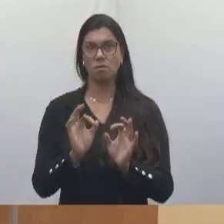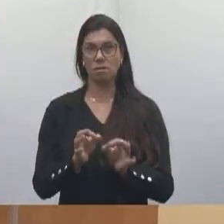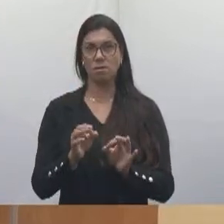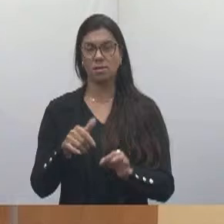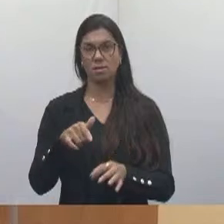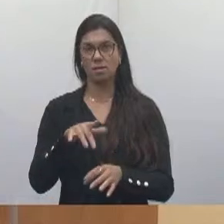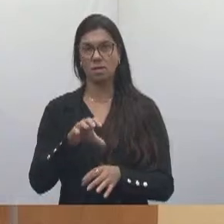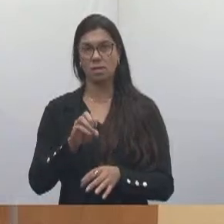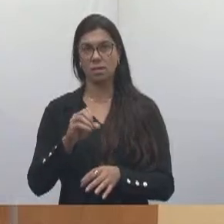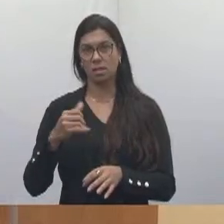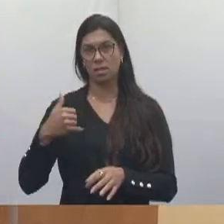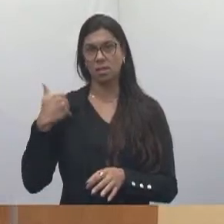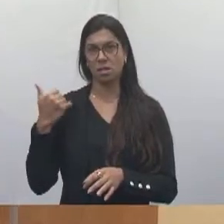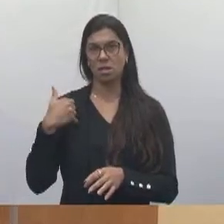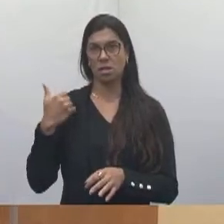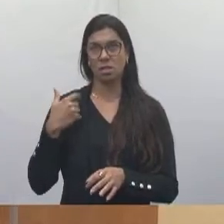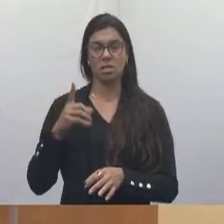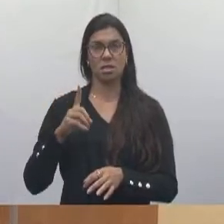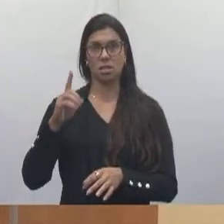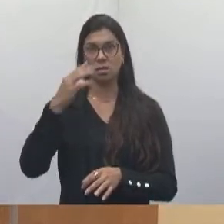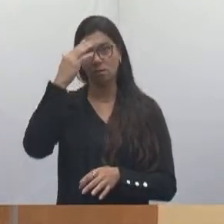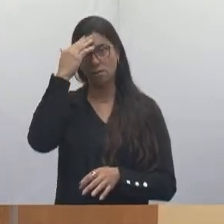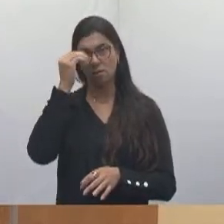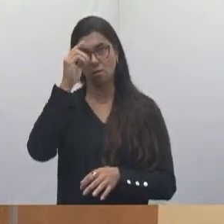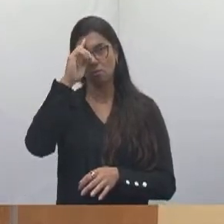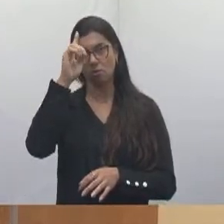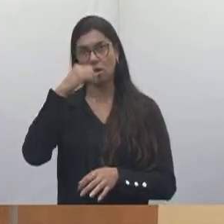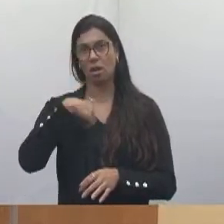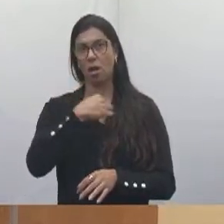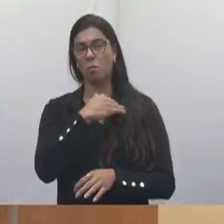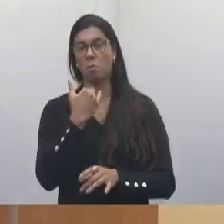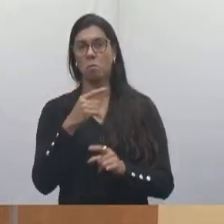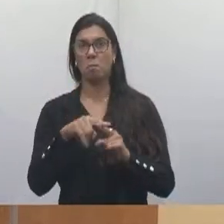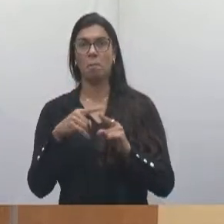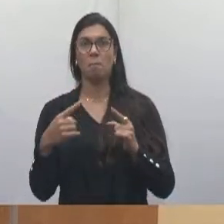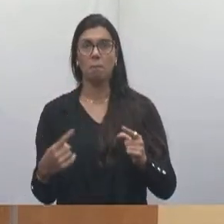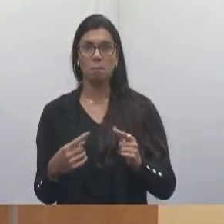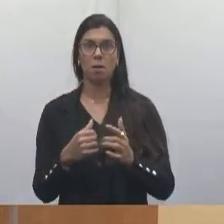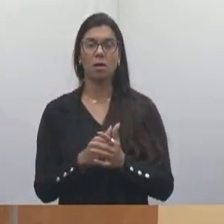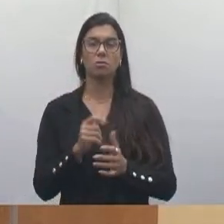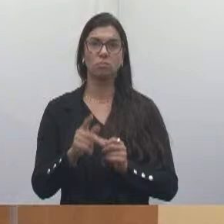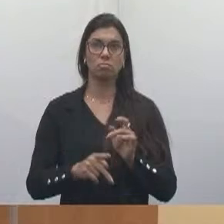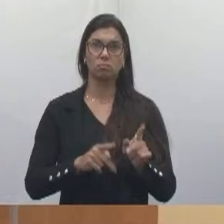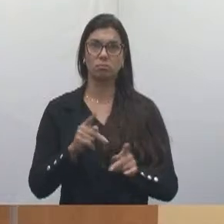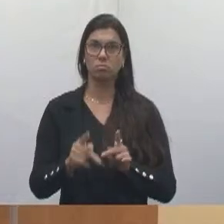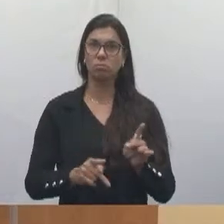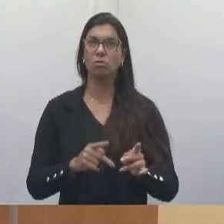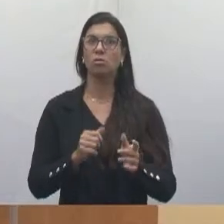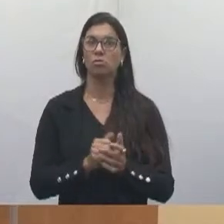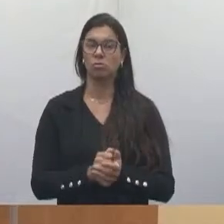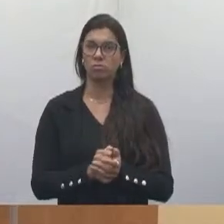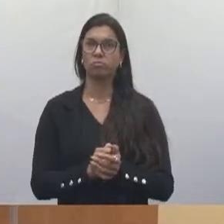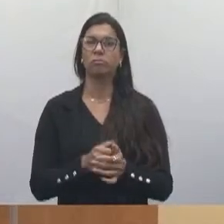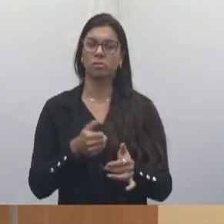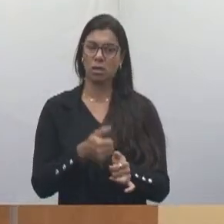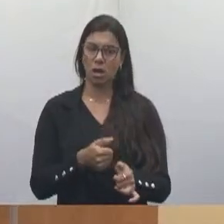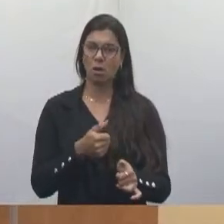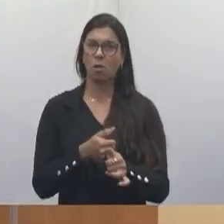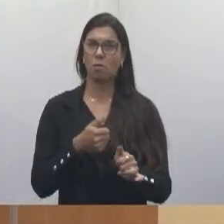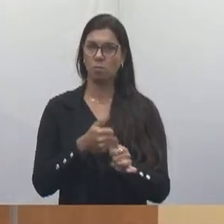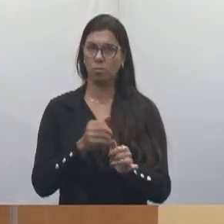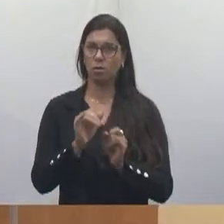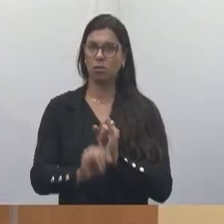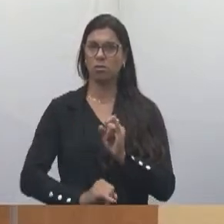anos, no seu dia que eu vou embora, que Deus vai me tirar. Eu tenho fé em Deus, que o povo tem que olhar na internet, tem